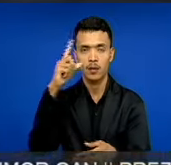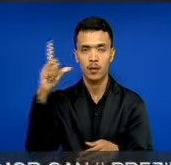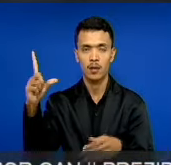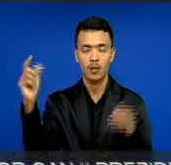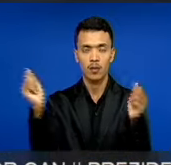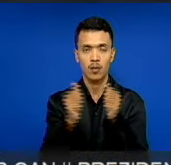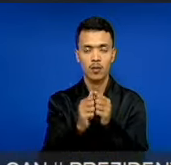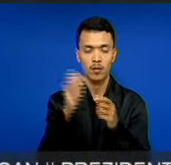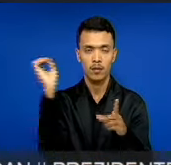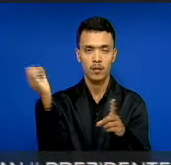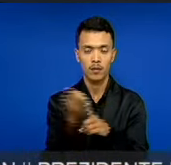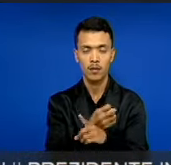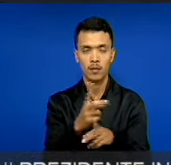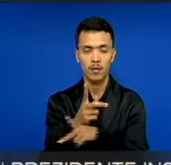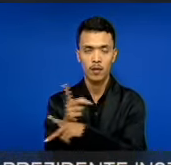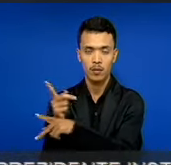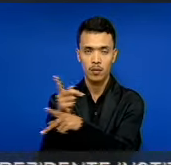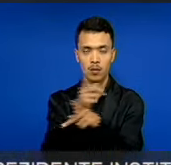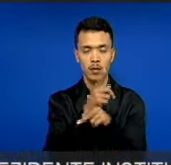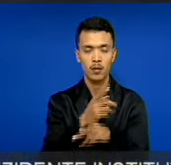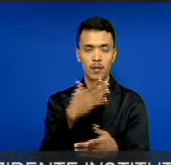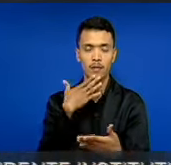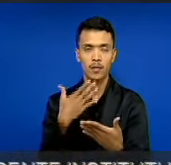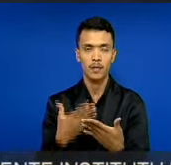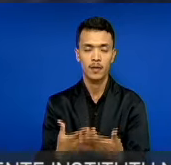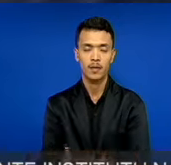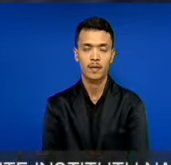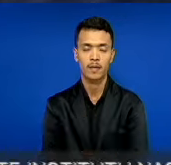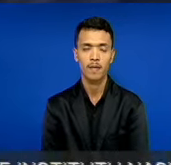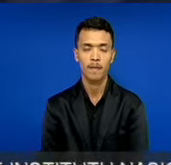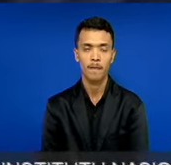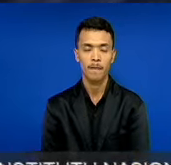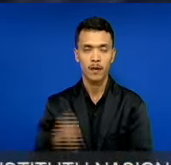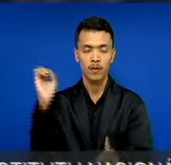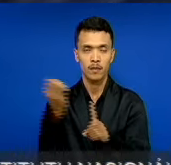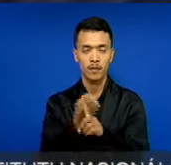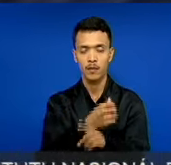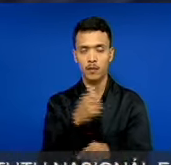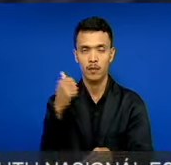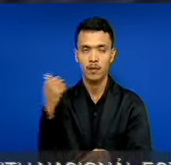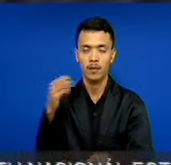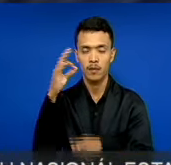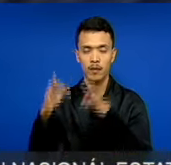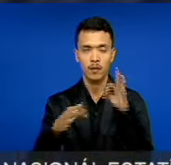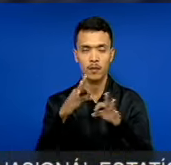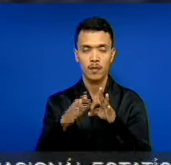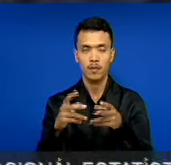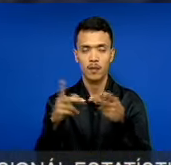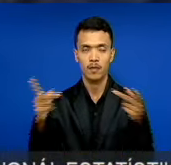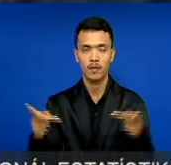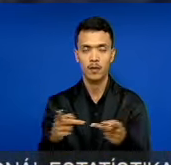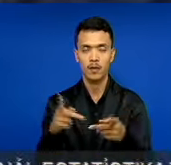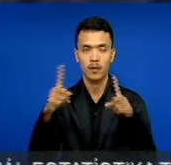objetivo atu assegura implementação ida nebe eficaz no eficiente. Objetivo selo que mais garante transição harmoniosa